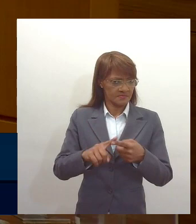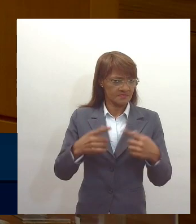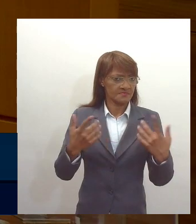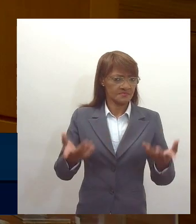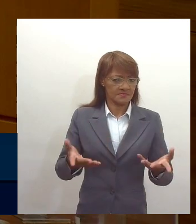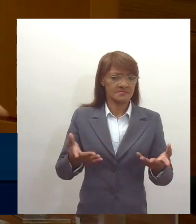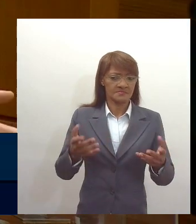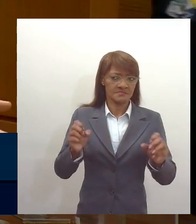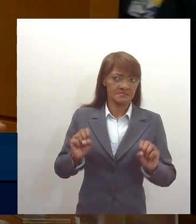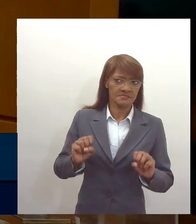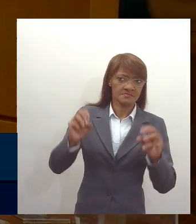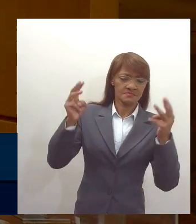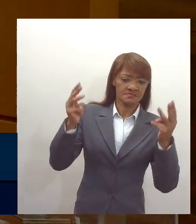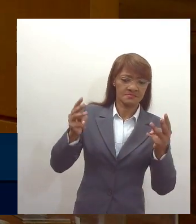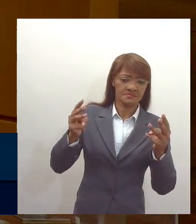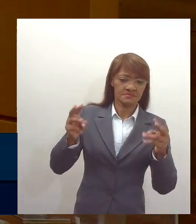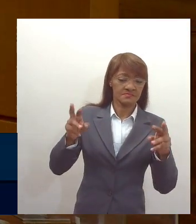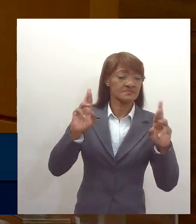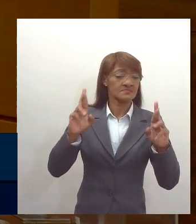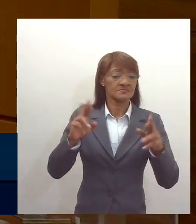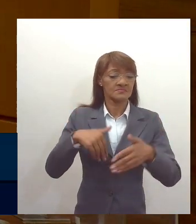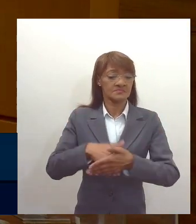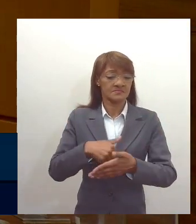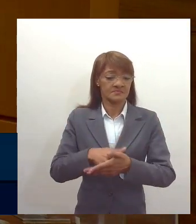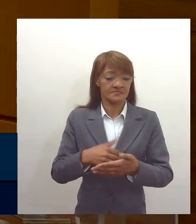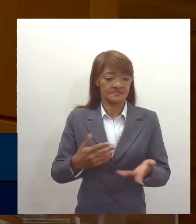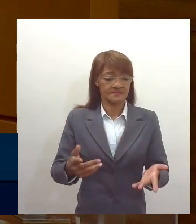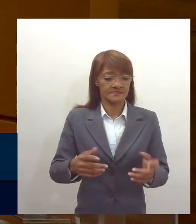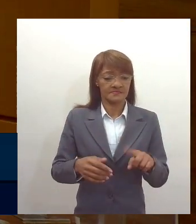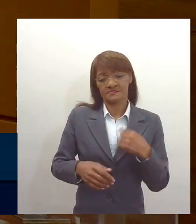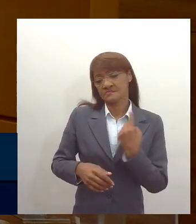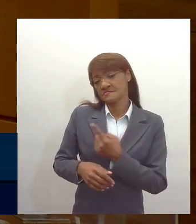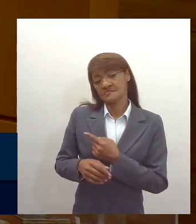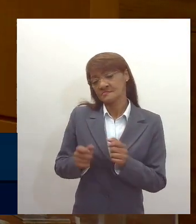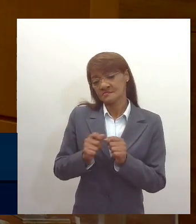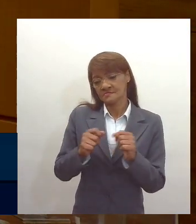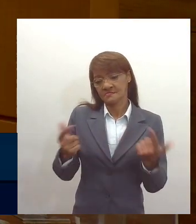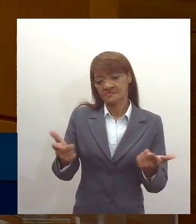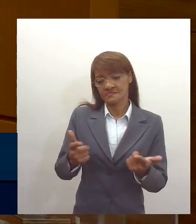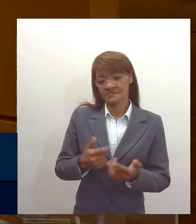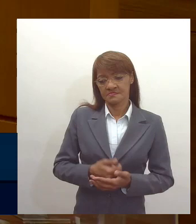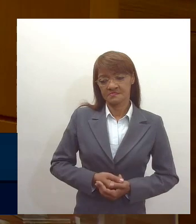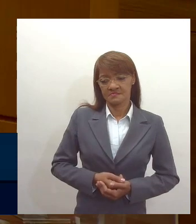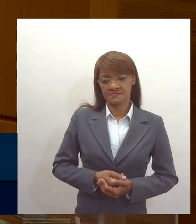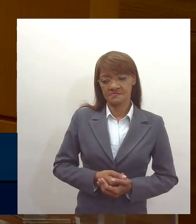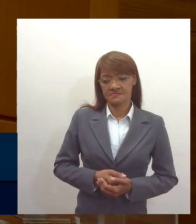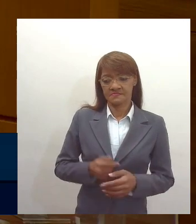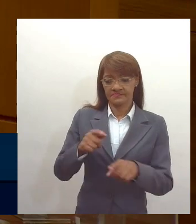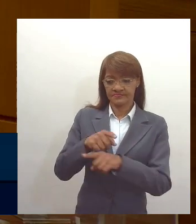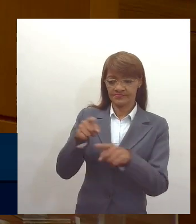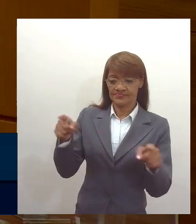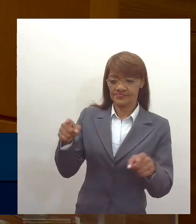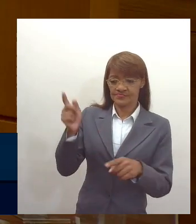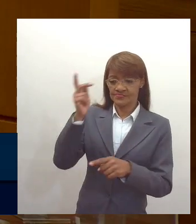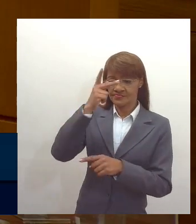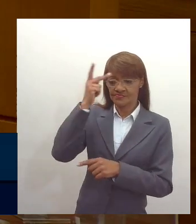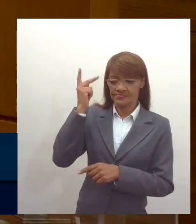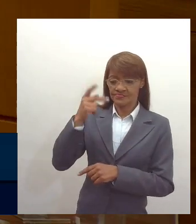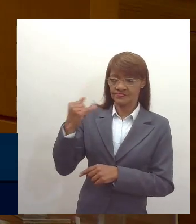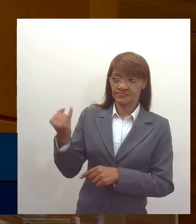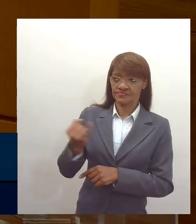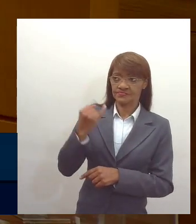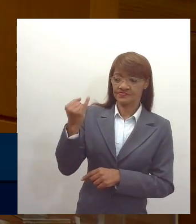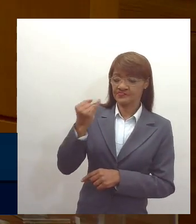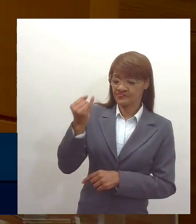E ficamos também, lógico, de dar uma resposta a essas pessoas. Então é importante que a gente volte lá, verifique